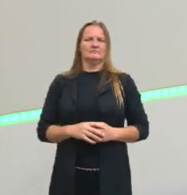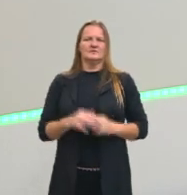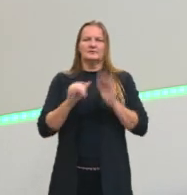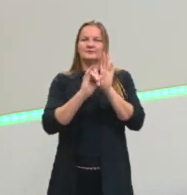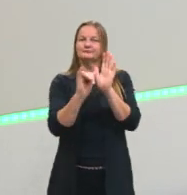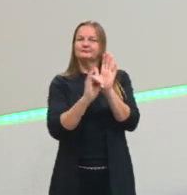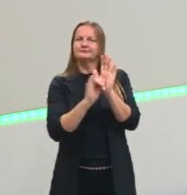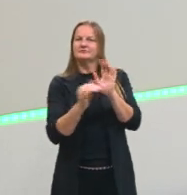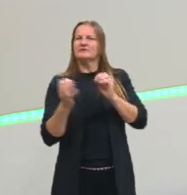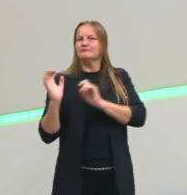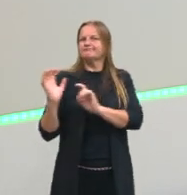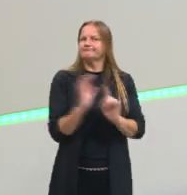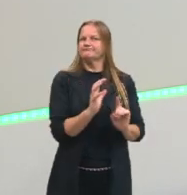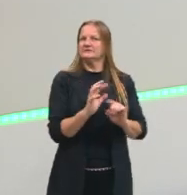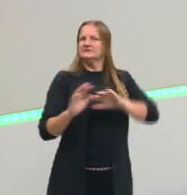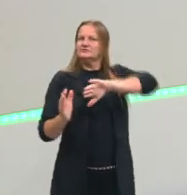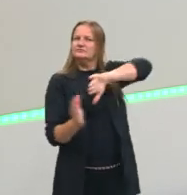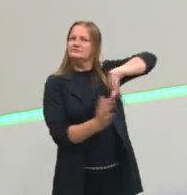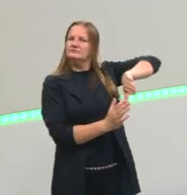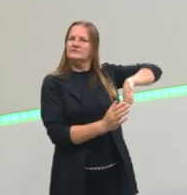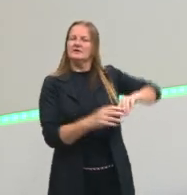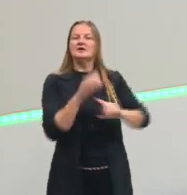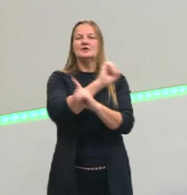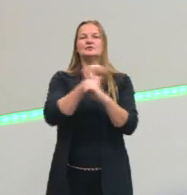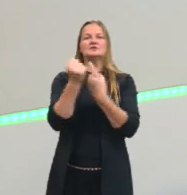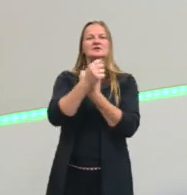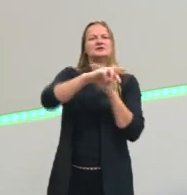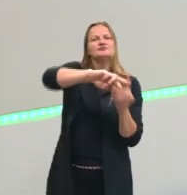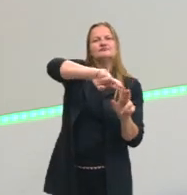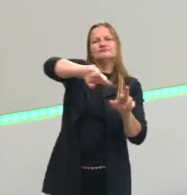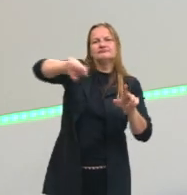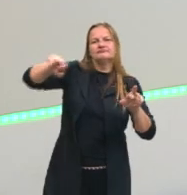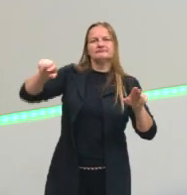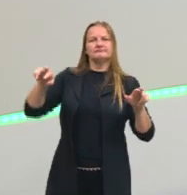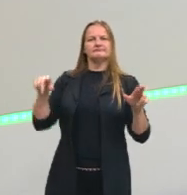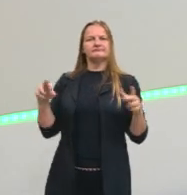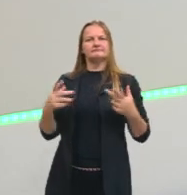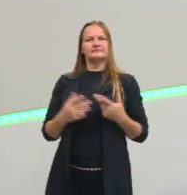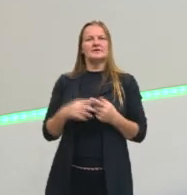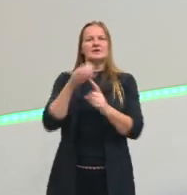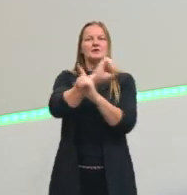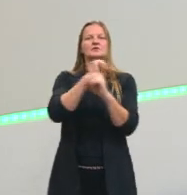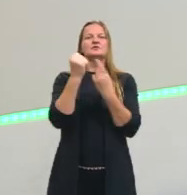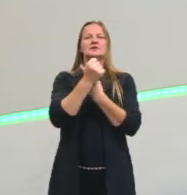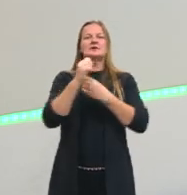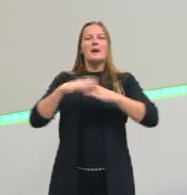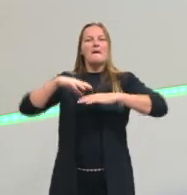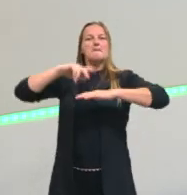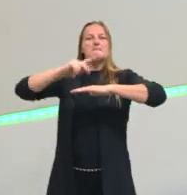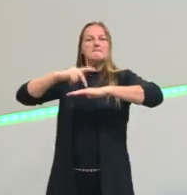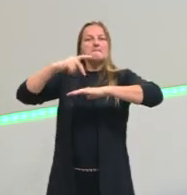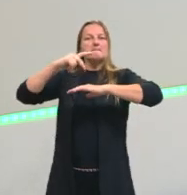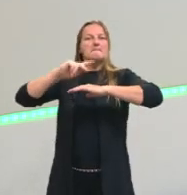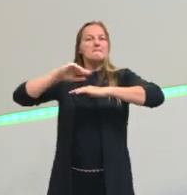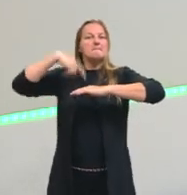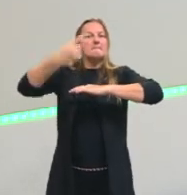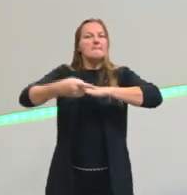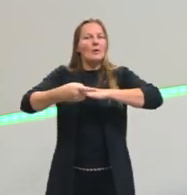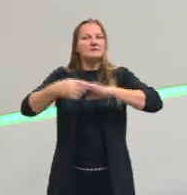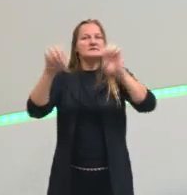deram certo Por isso que hoje a sociedade é muito por vernizada nós temos a chamada a sociedade é estruturalista